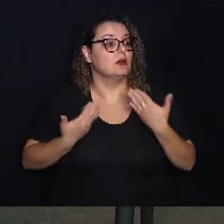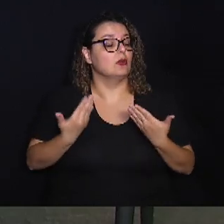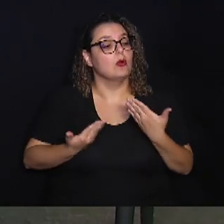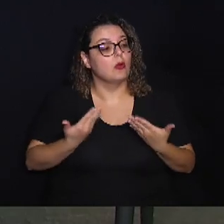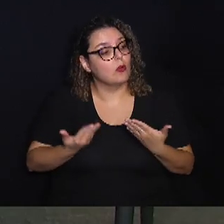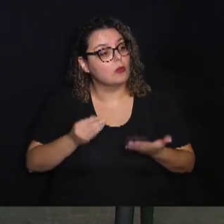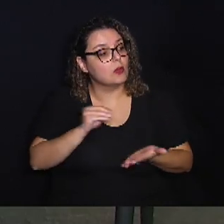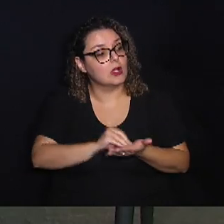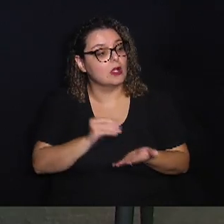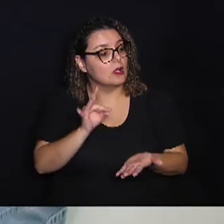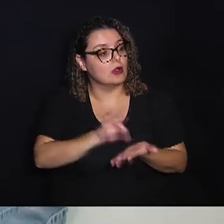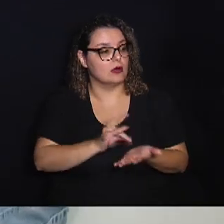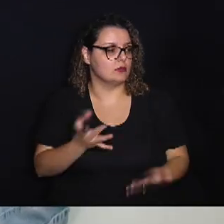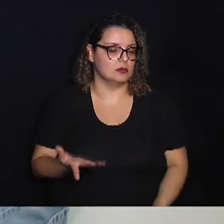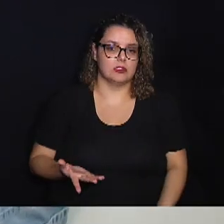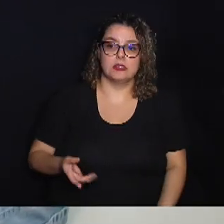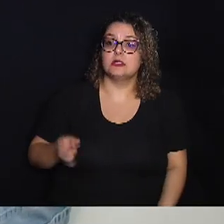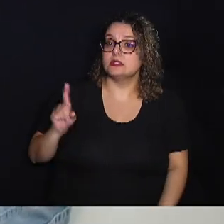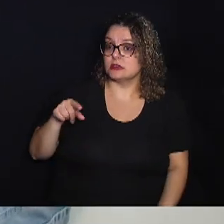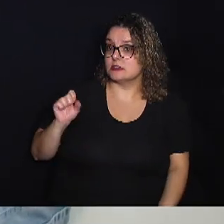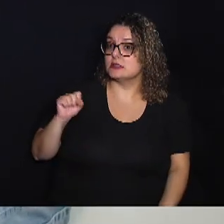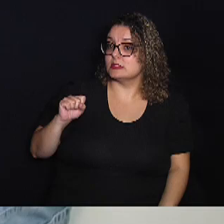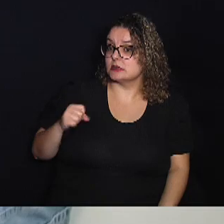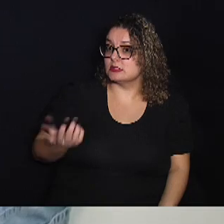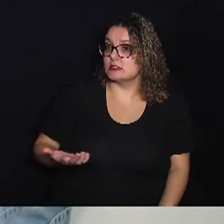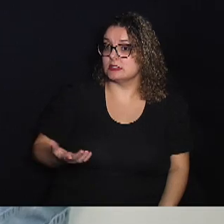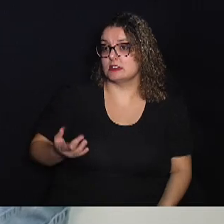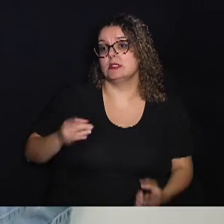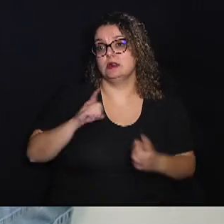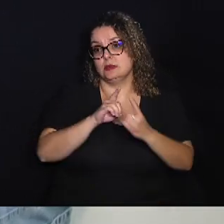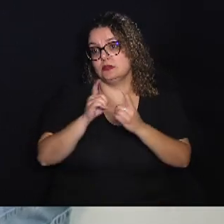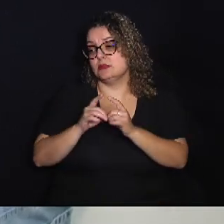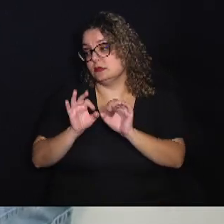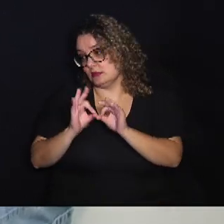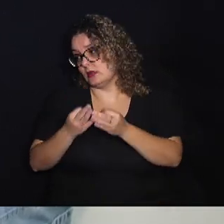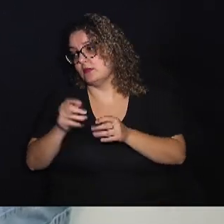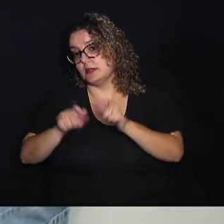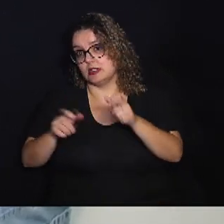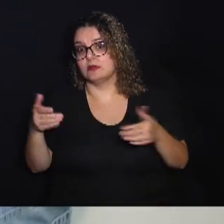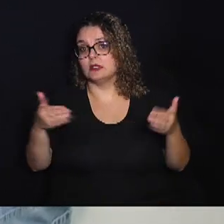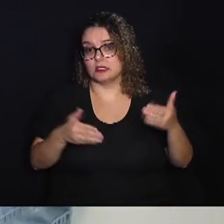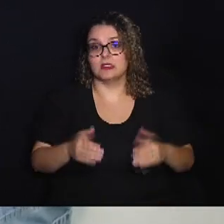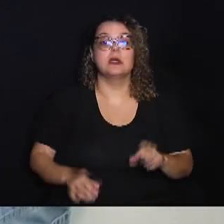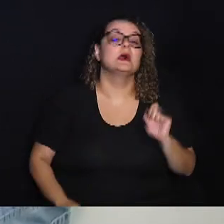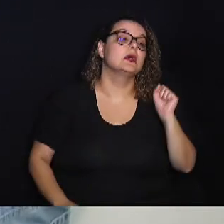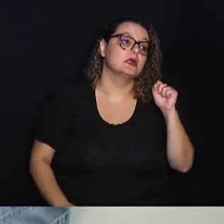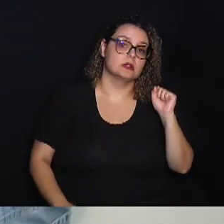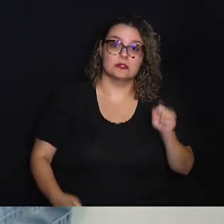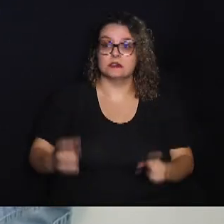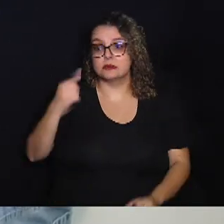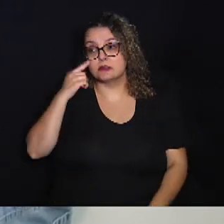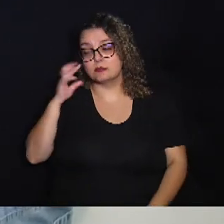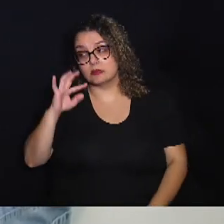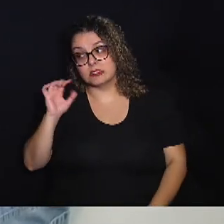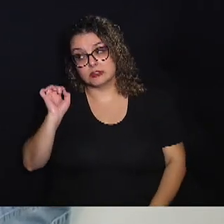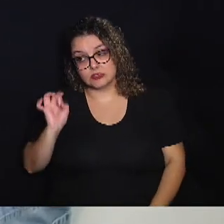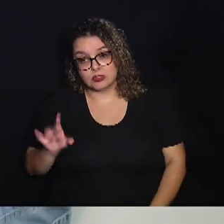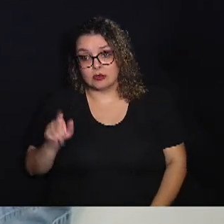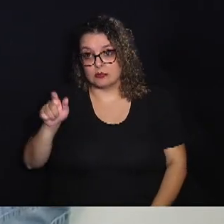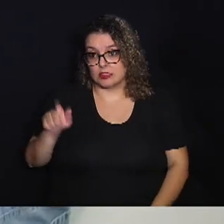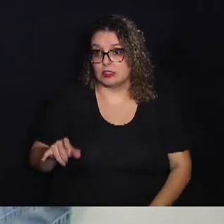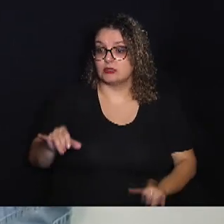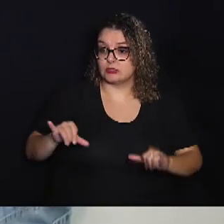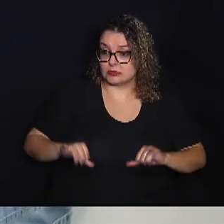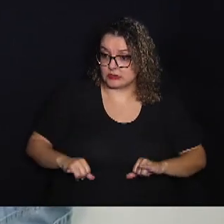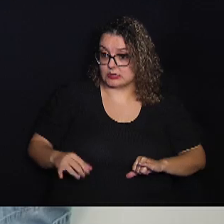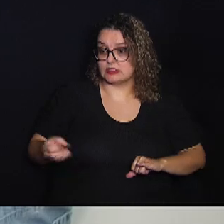realidade, né? Sim. E a gente atende também a família do usuário, né? Porque se a gente pensa que só o usuário é que sofre nessa